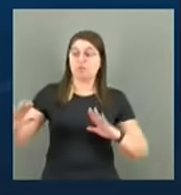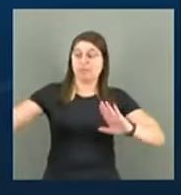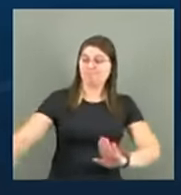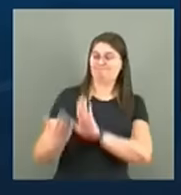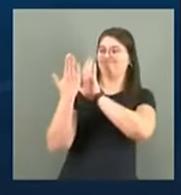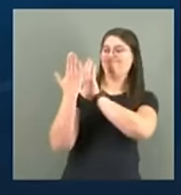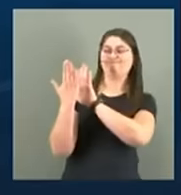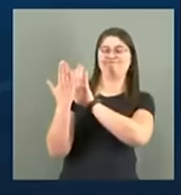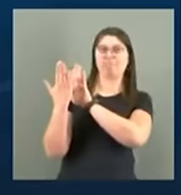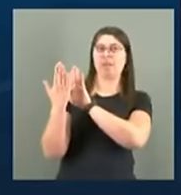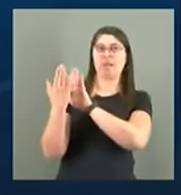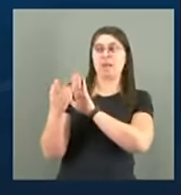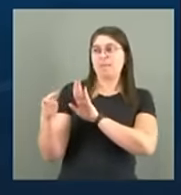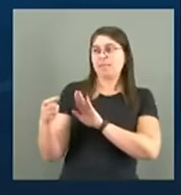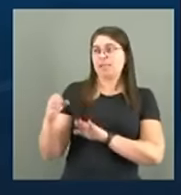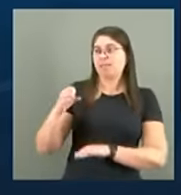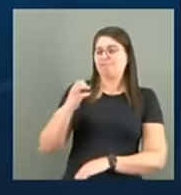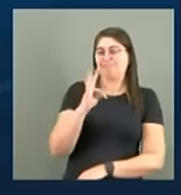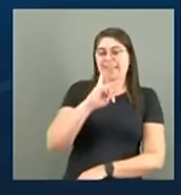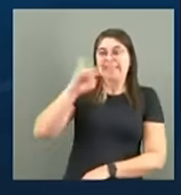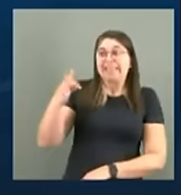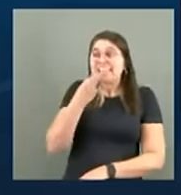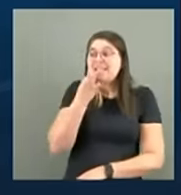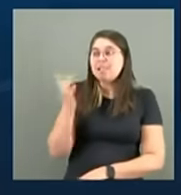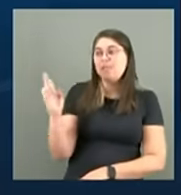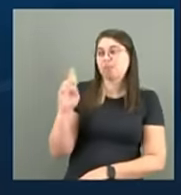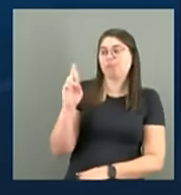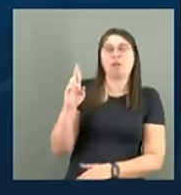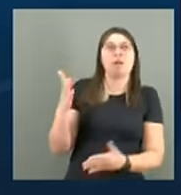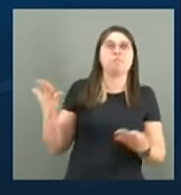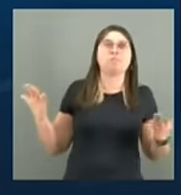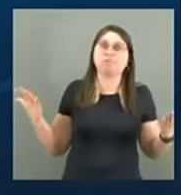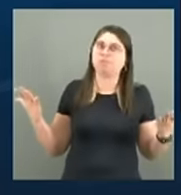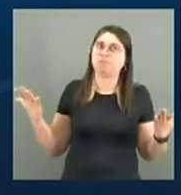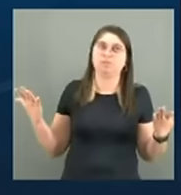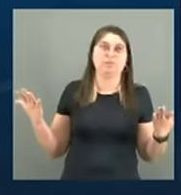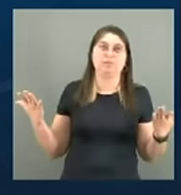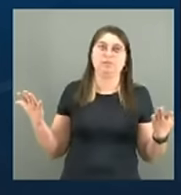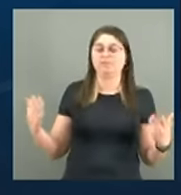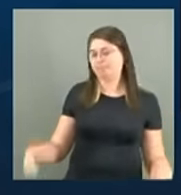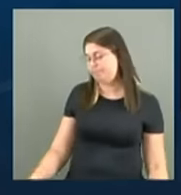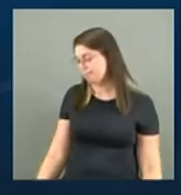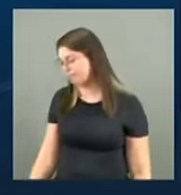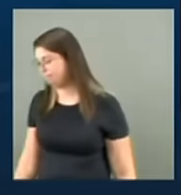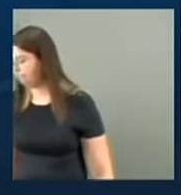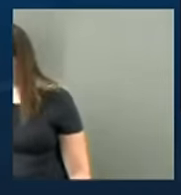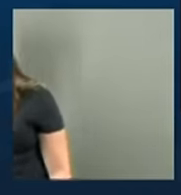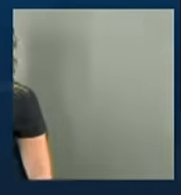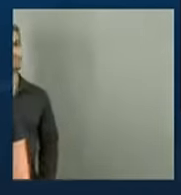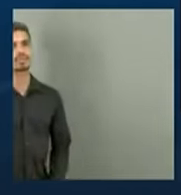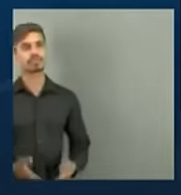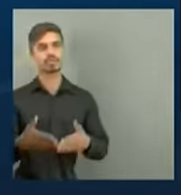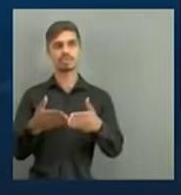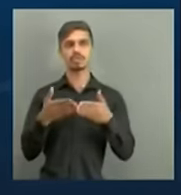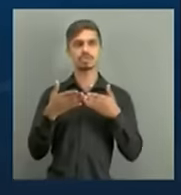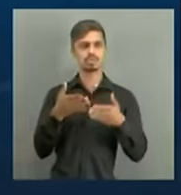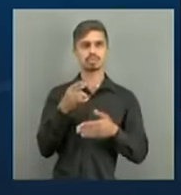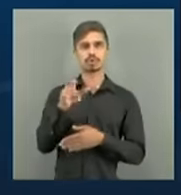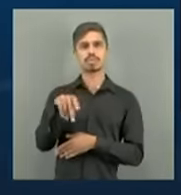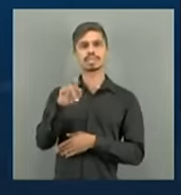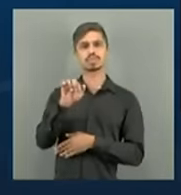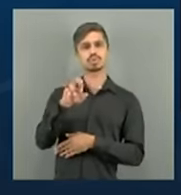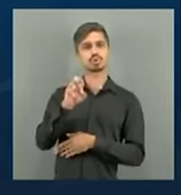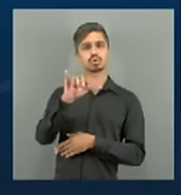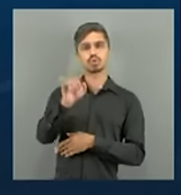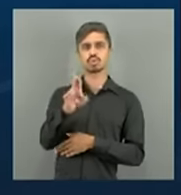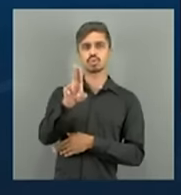sistema trilionário. Então, assim, eu só topei aqui em respeito ao Romário. Tá, juro, com todo respeito, você não tem meu respeito, não, por tudo que você